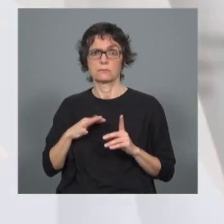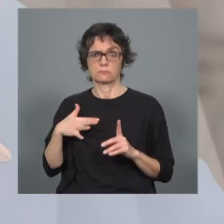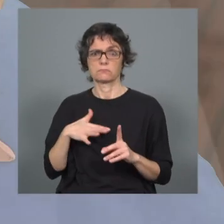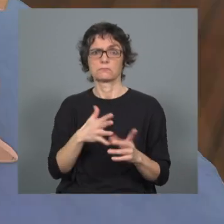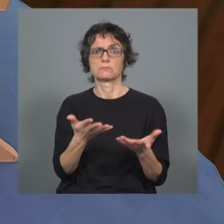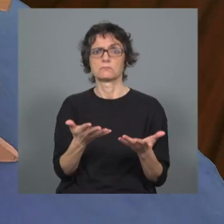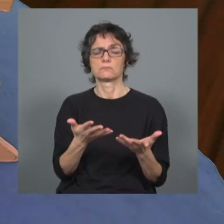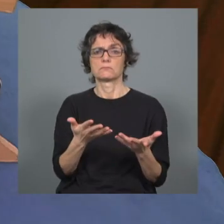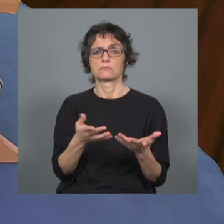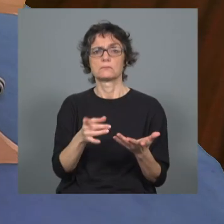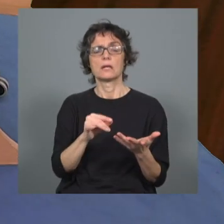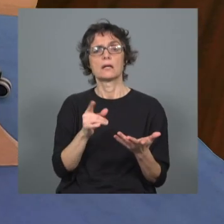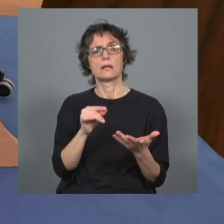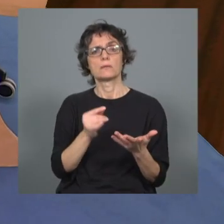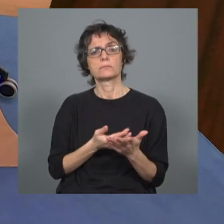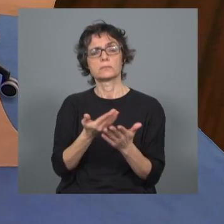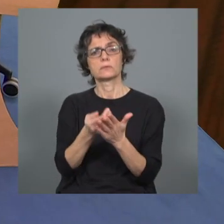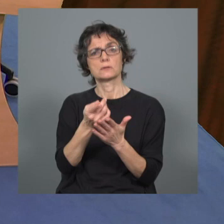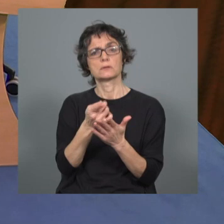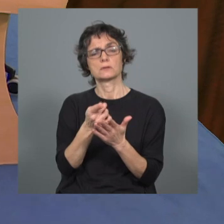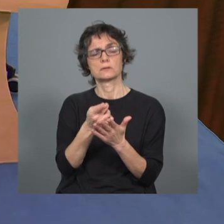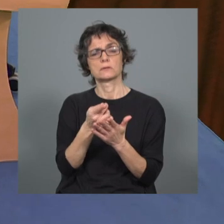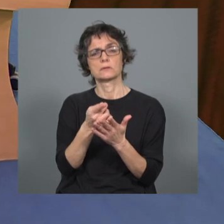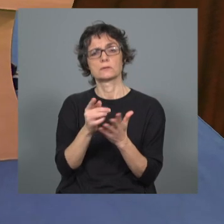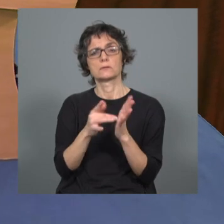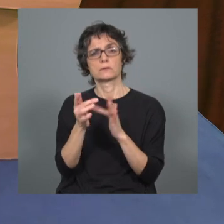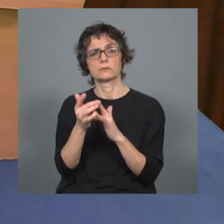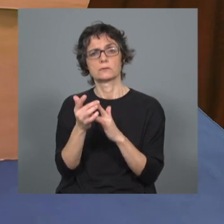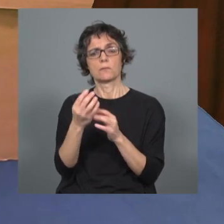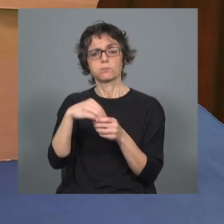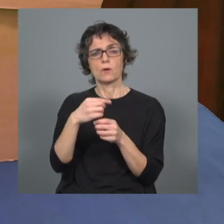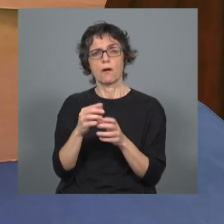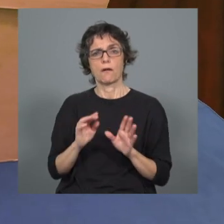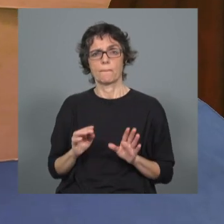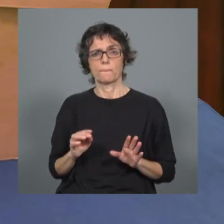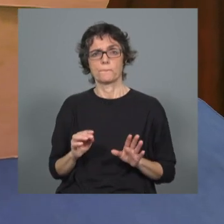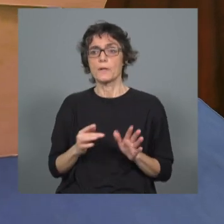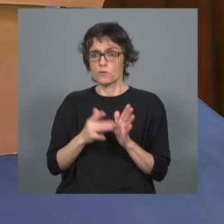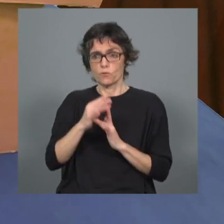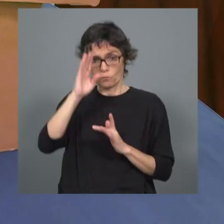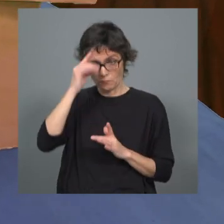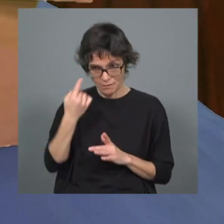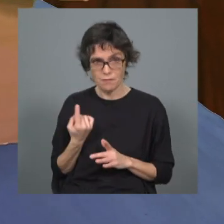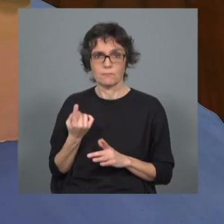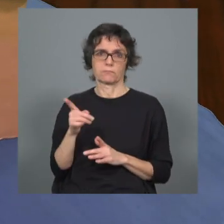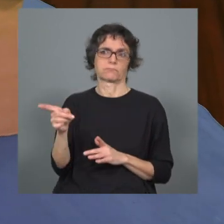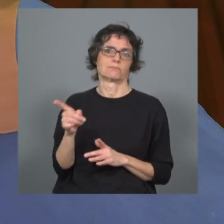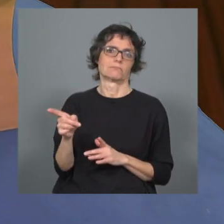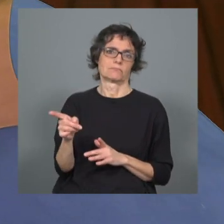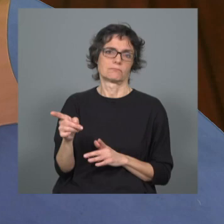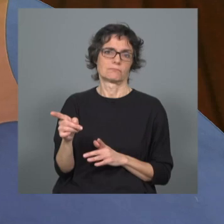da própria proposta de Jesus. Jesus tinha certamente consciência, e eu acho que isso é